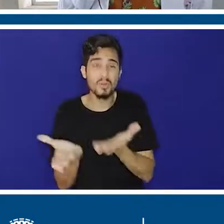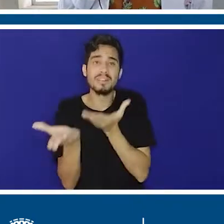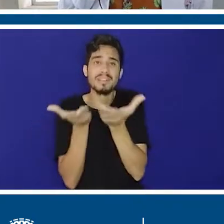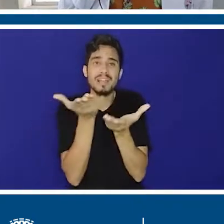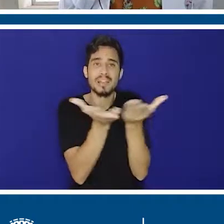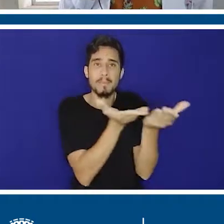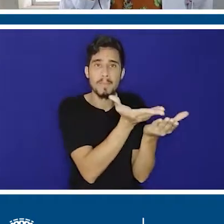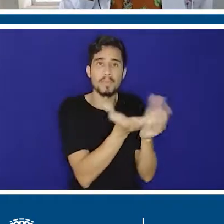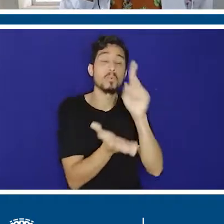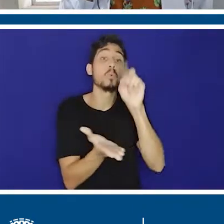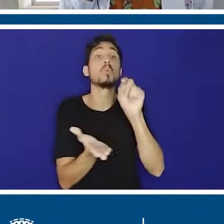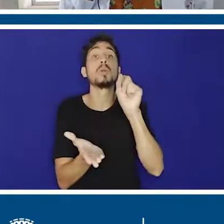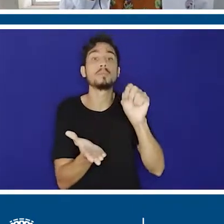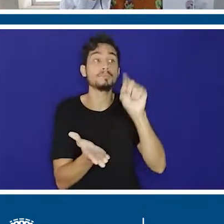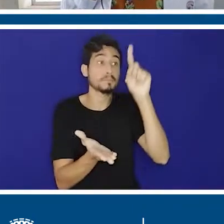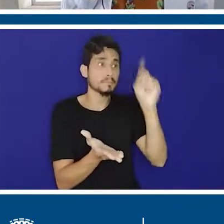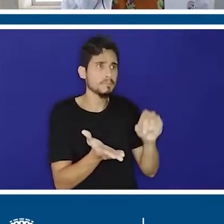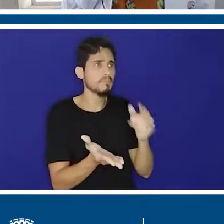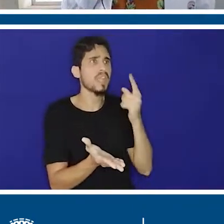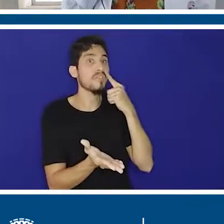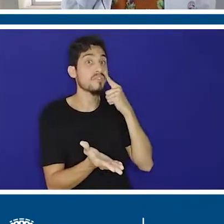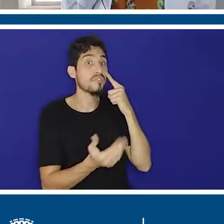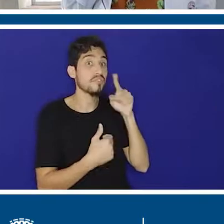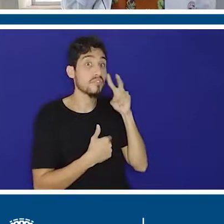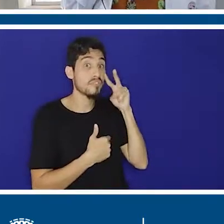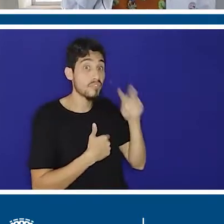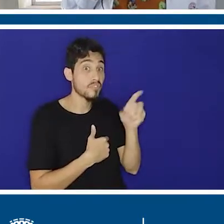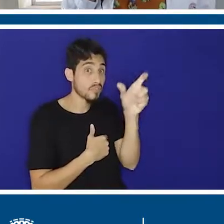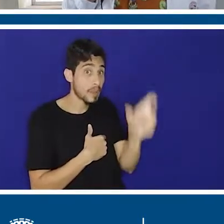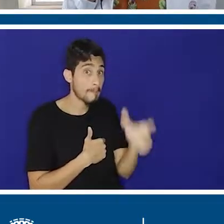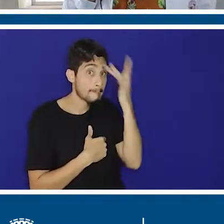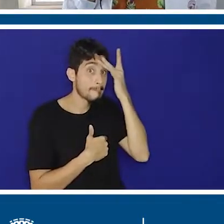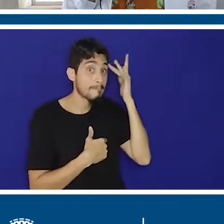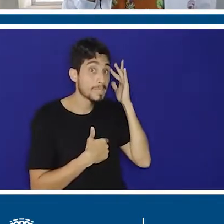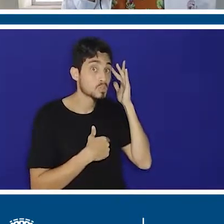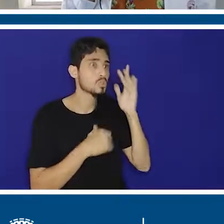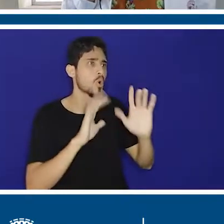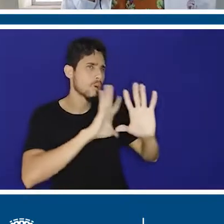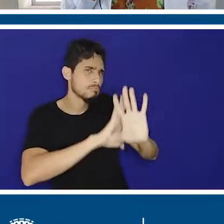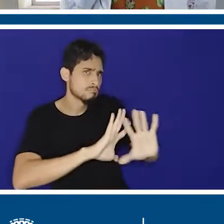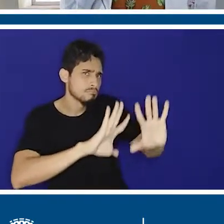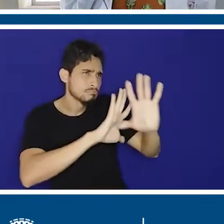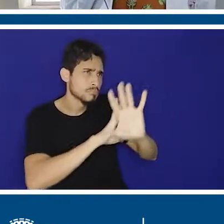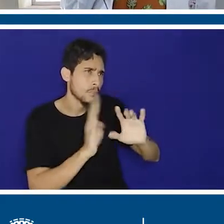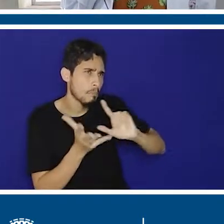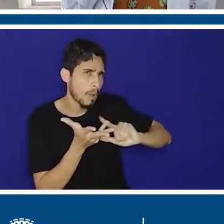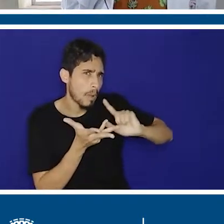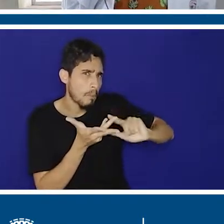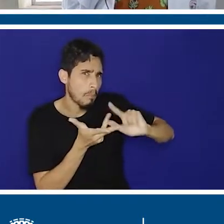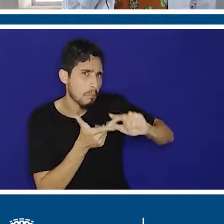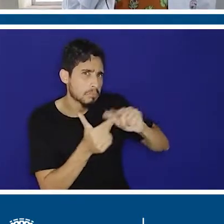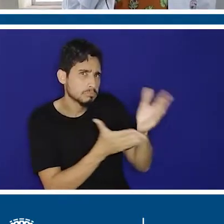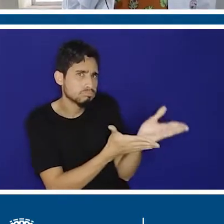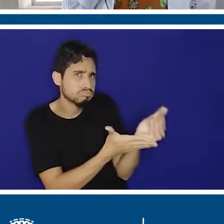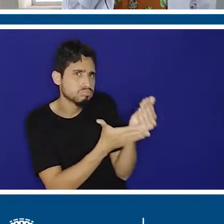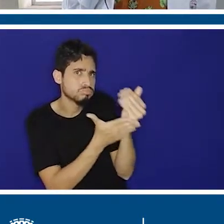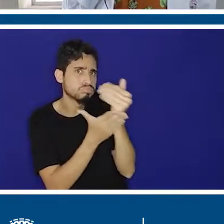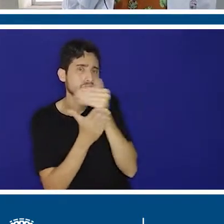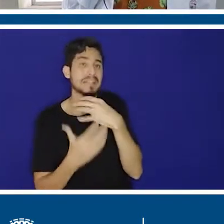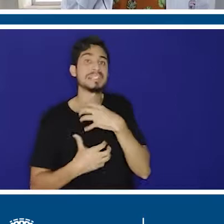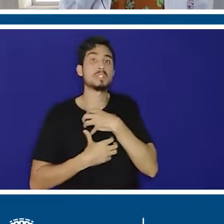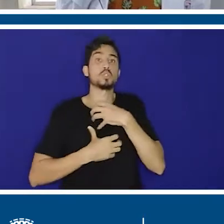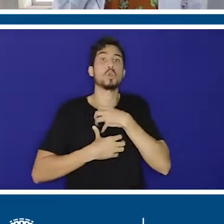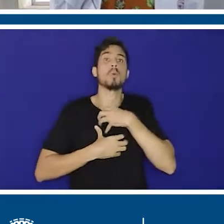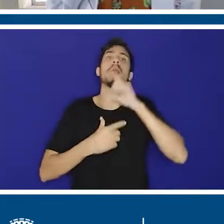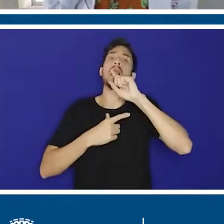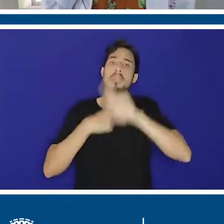em cima dos sintomas, que podem ser comuns a muitas doenças, né? O segundo ponto que eu queria trazer para